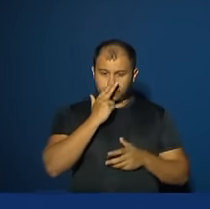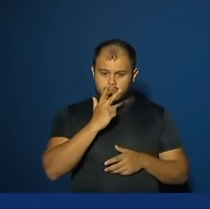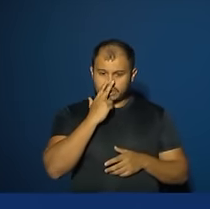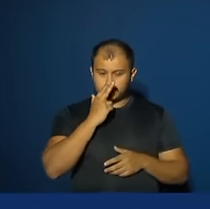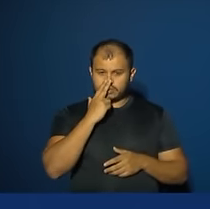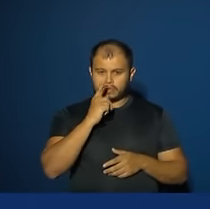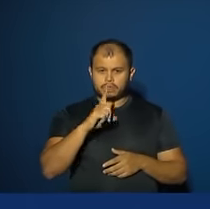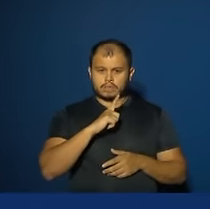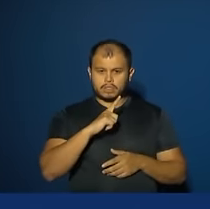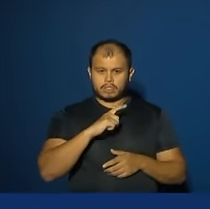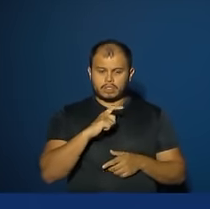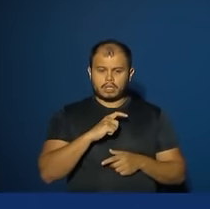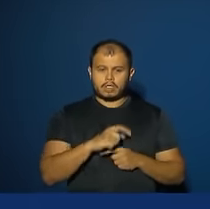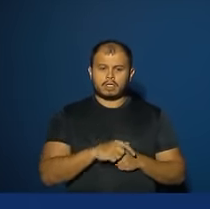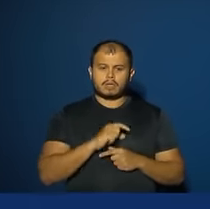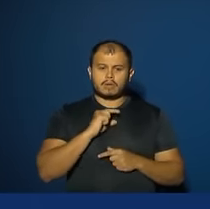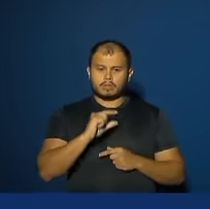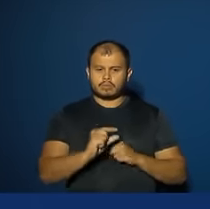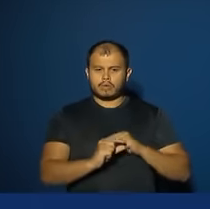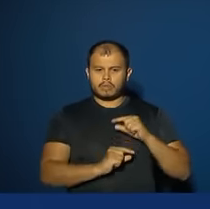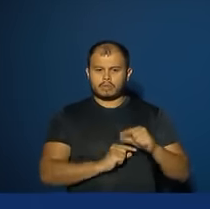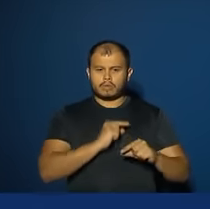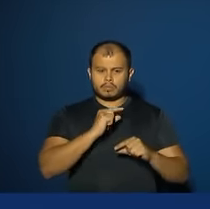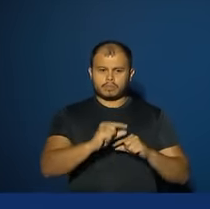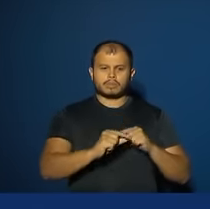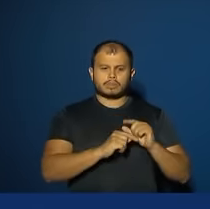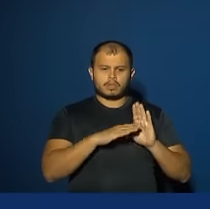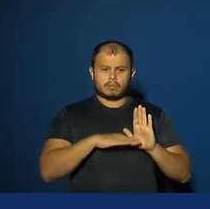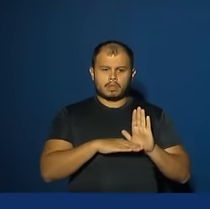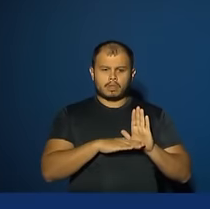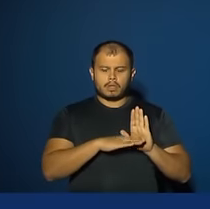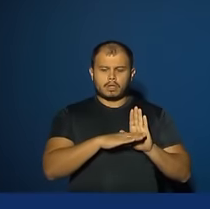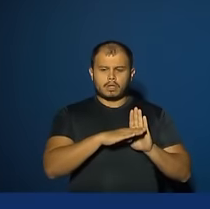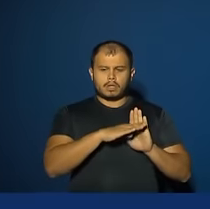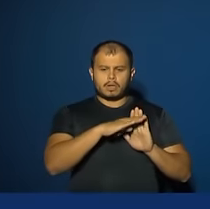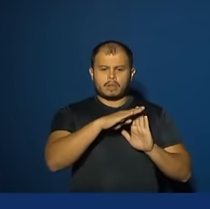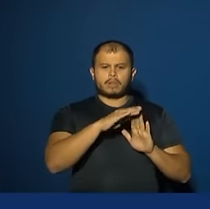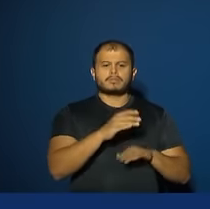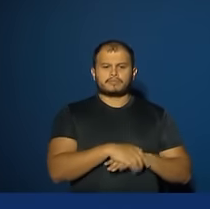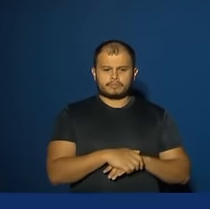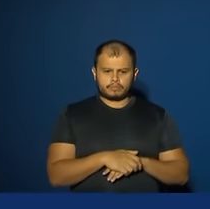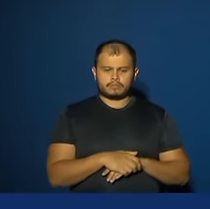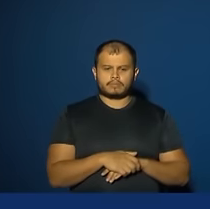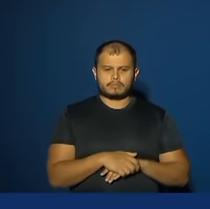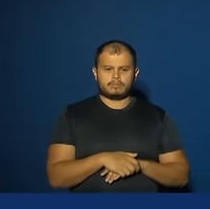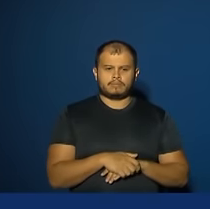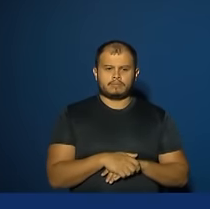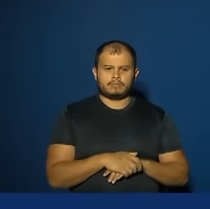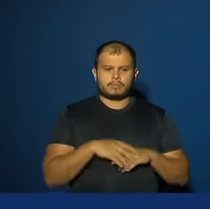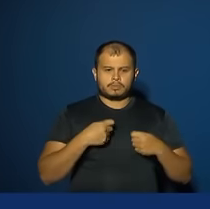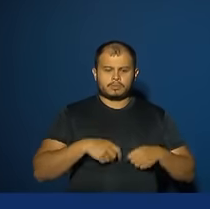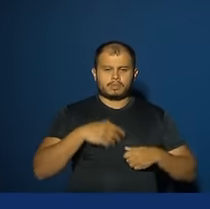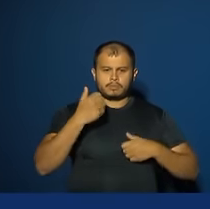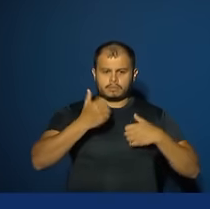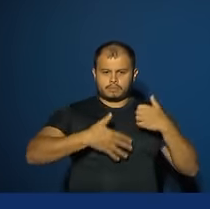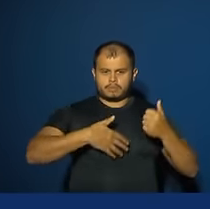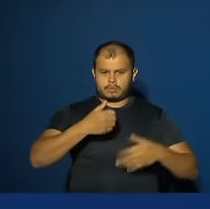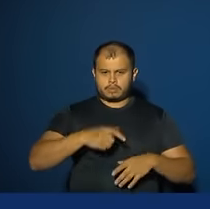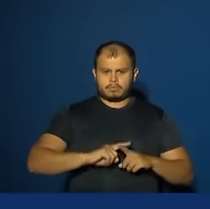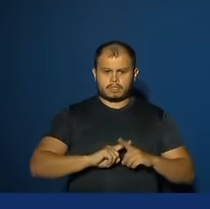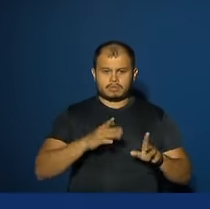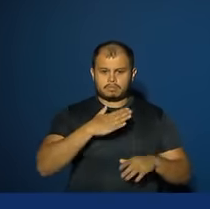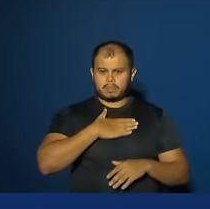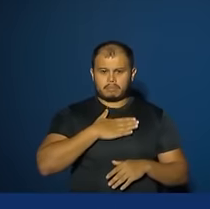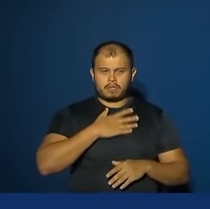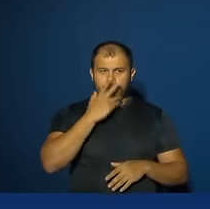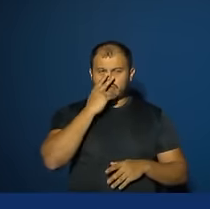tem um pouco aí desse crescimento recente que a gente tenta explicar ex post, mas para mim